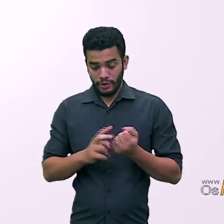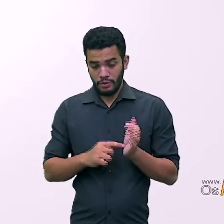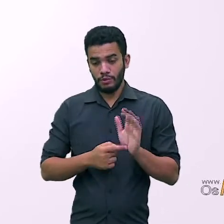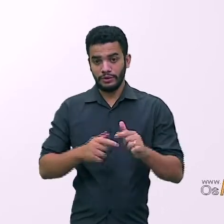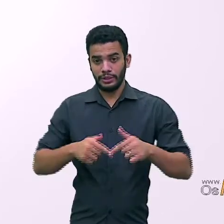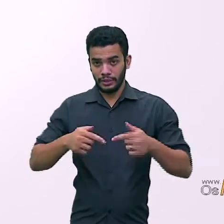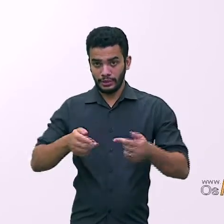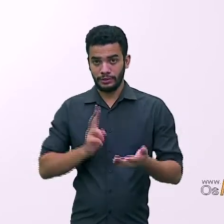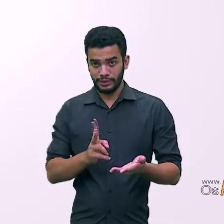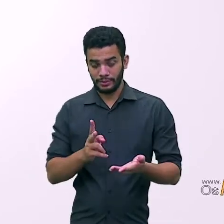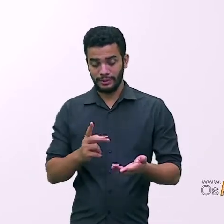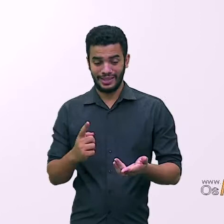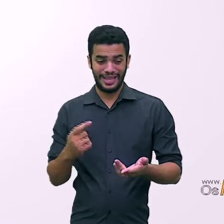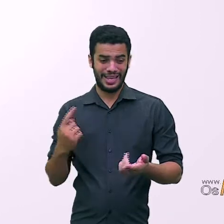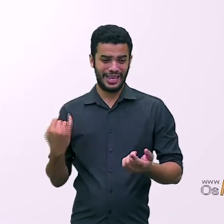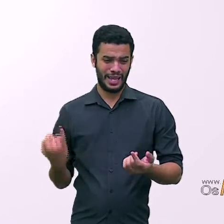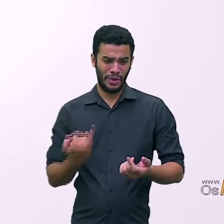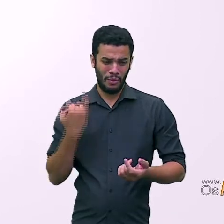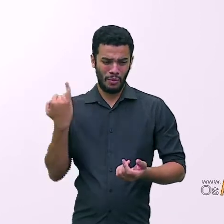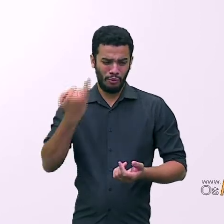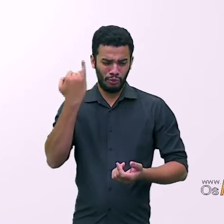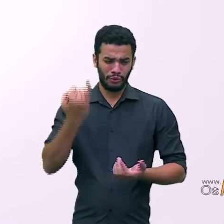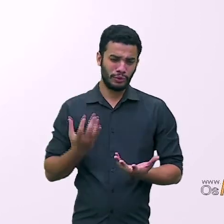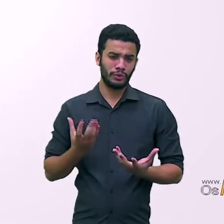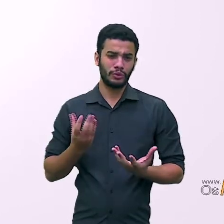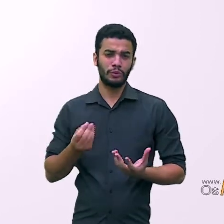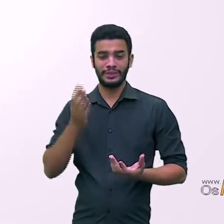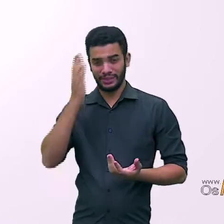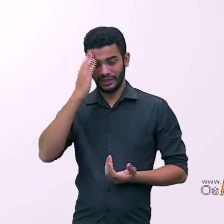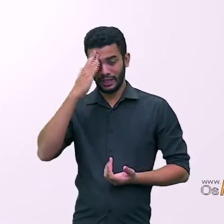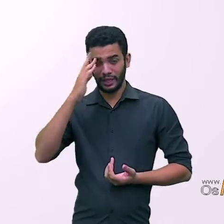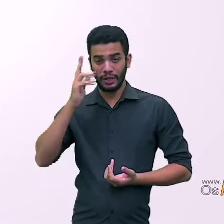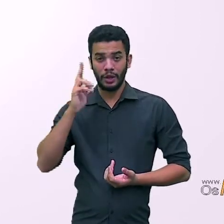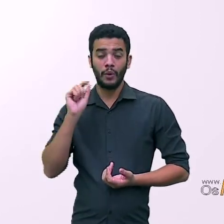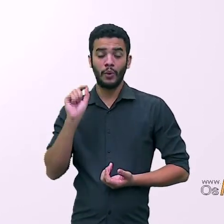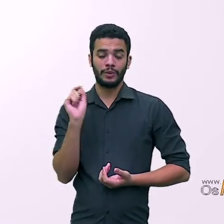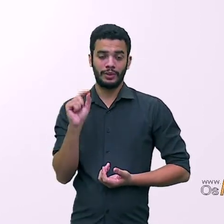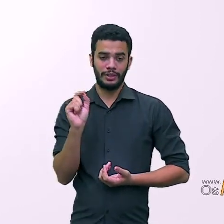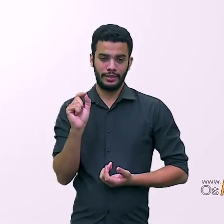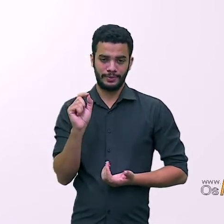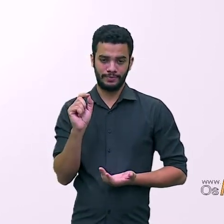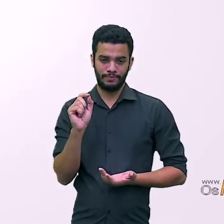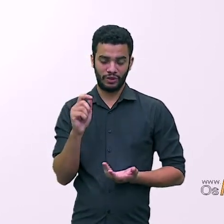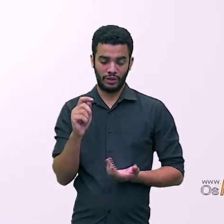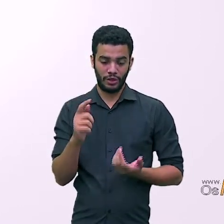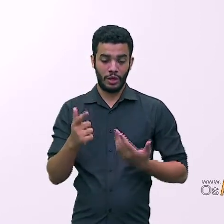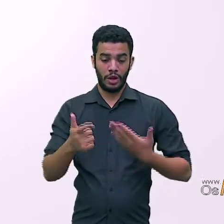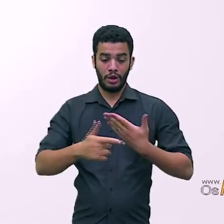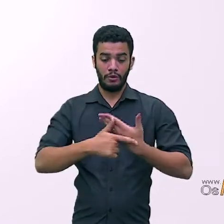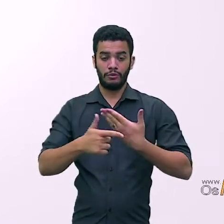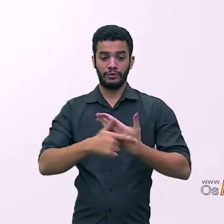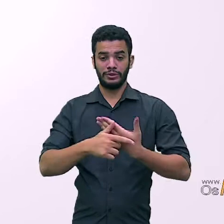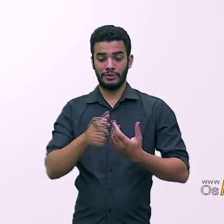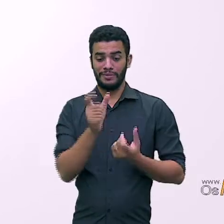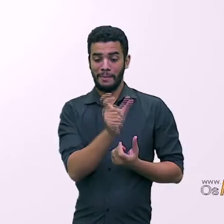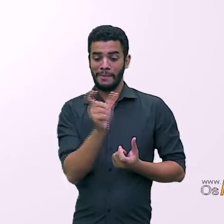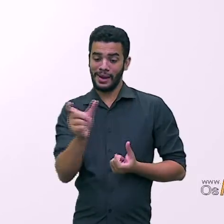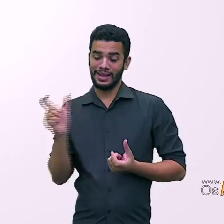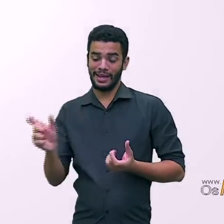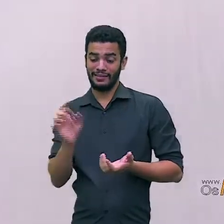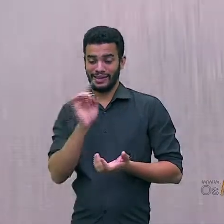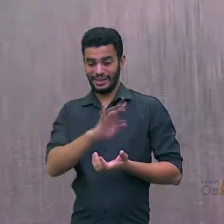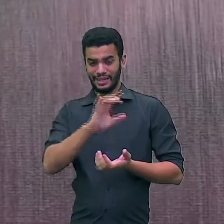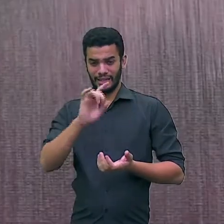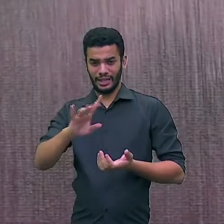de cada palavra dentro da classificação, dentro de um contexto. Mas os verbos também podem indicar